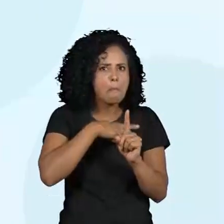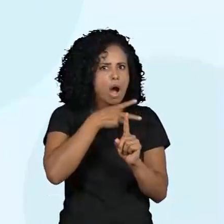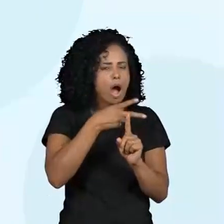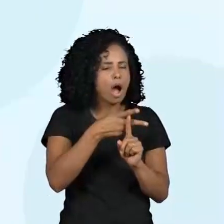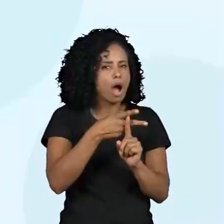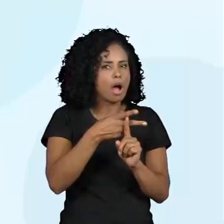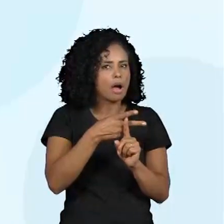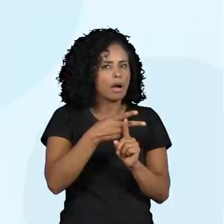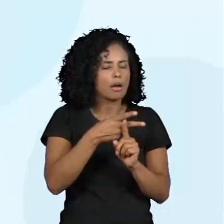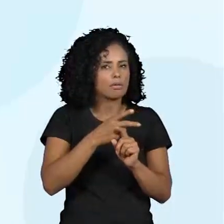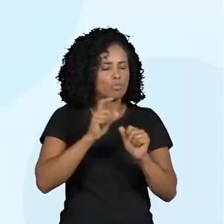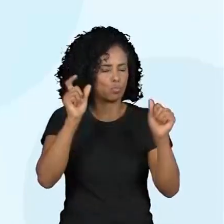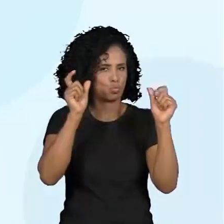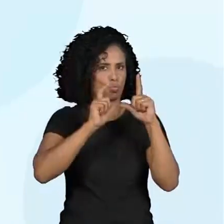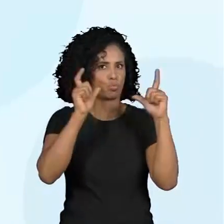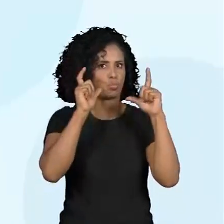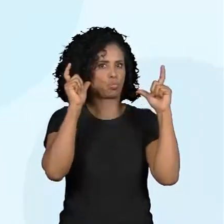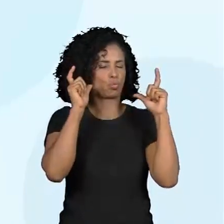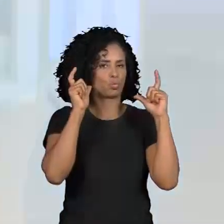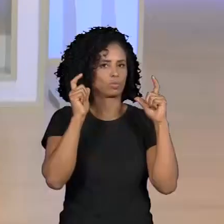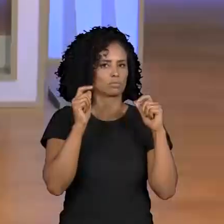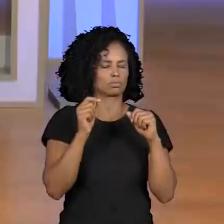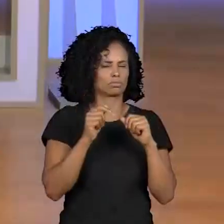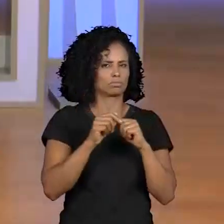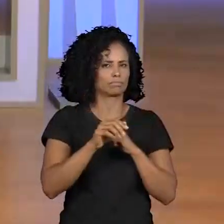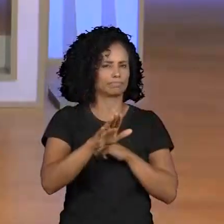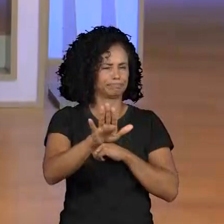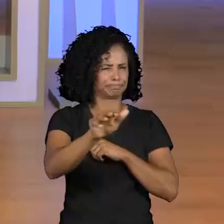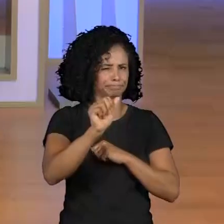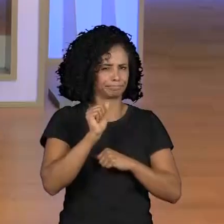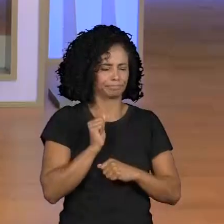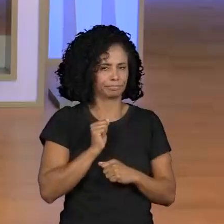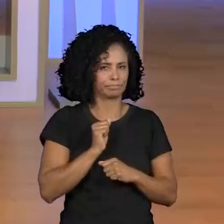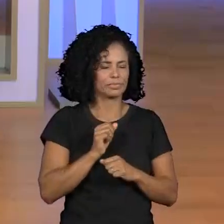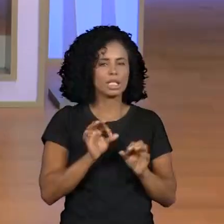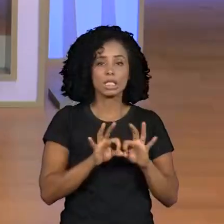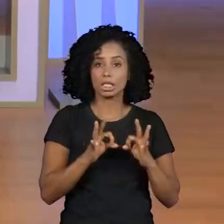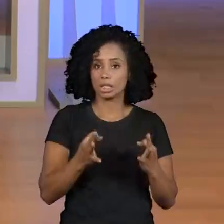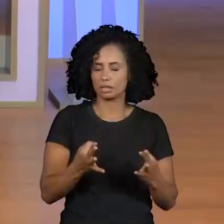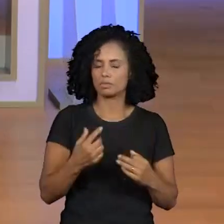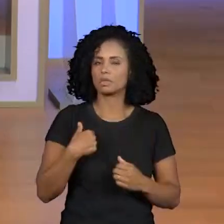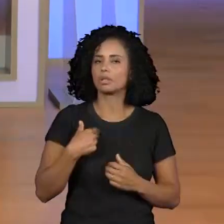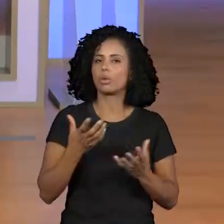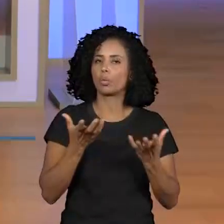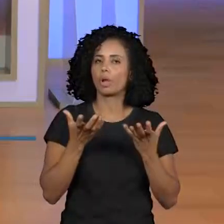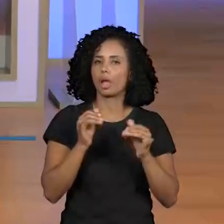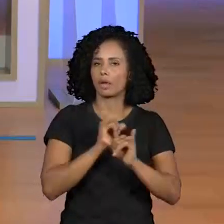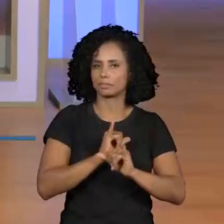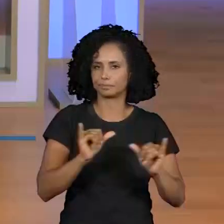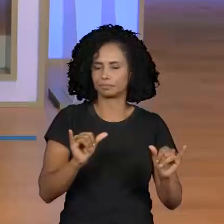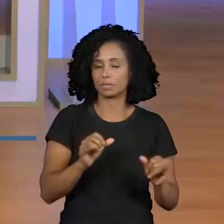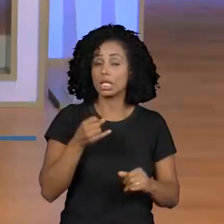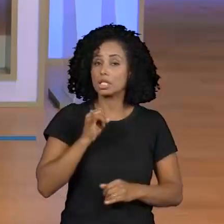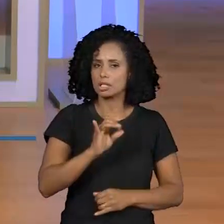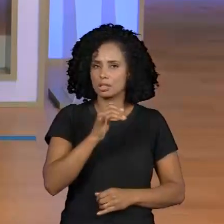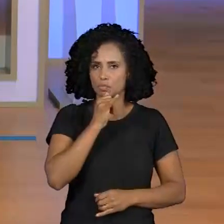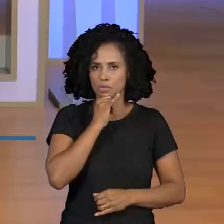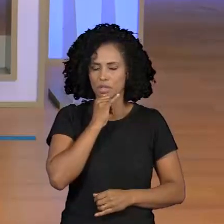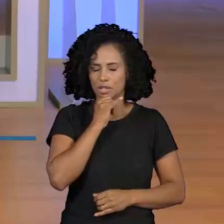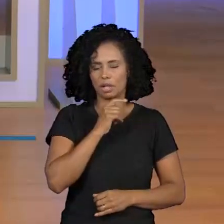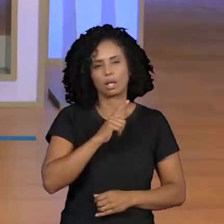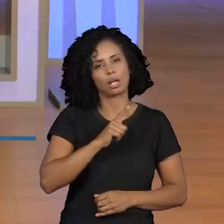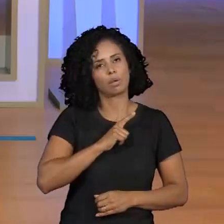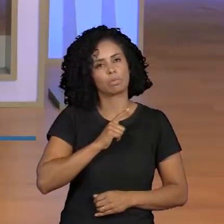redobrada. Deixa eu chamar a atenção de vocês para uma coisa assim. Quando nós falamos em produção